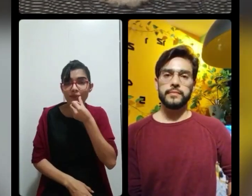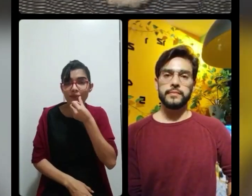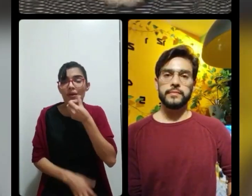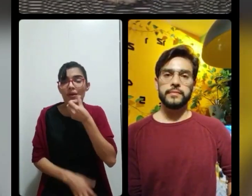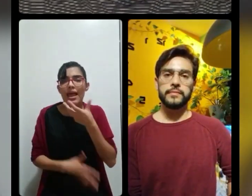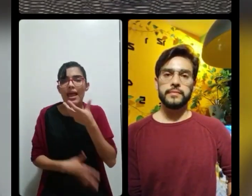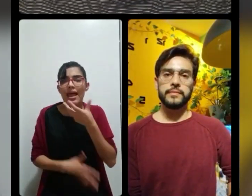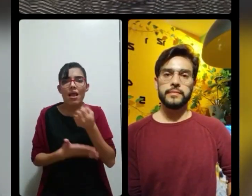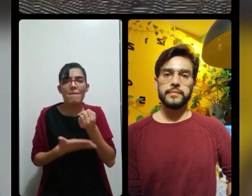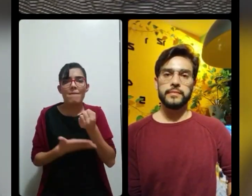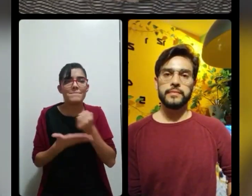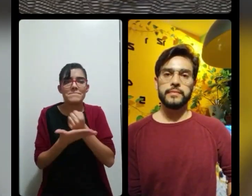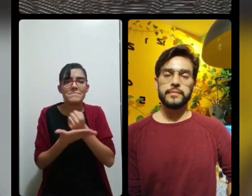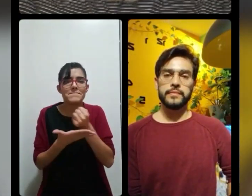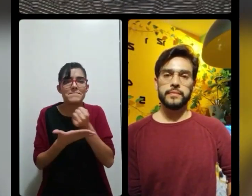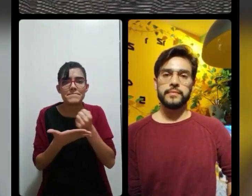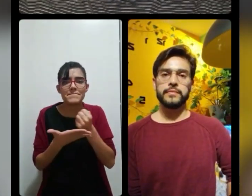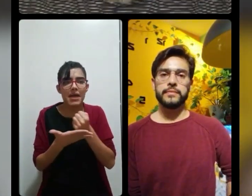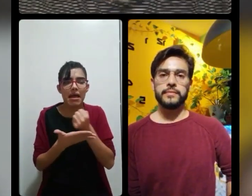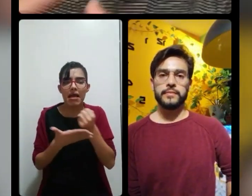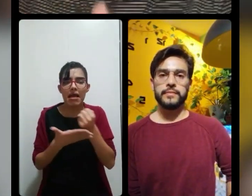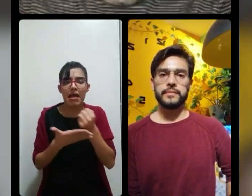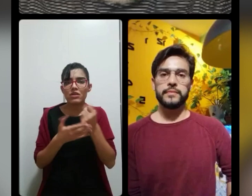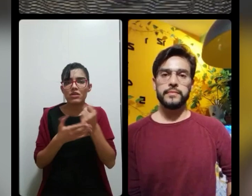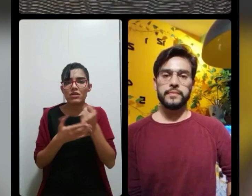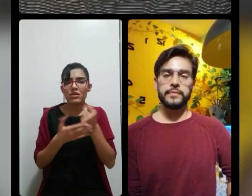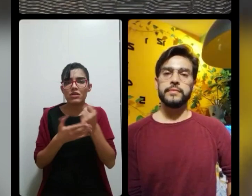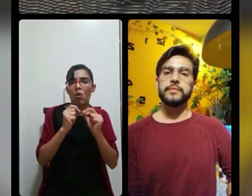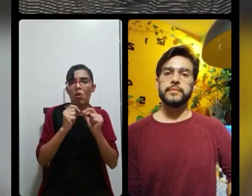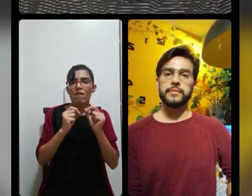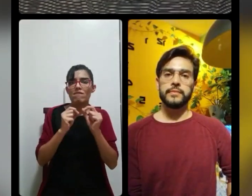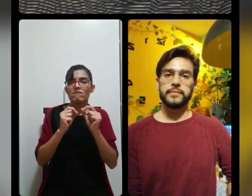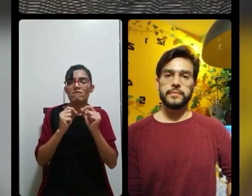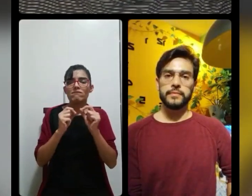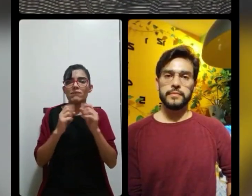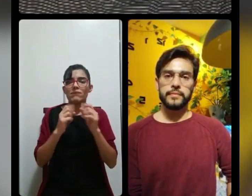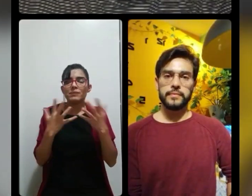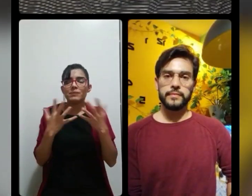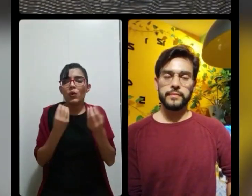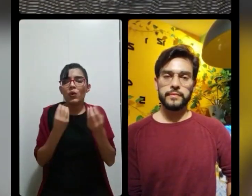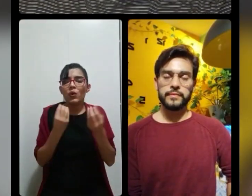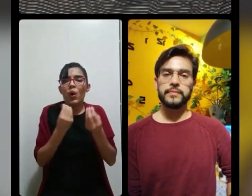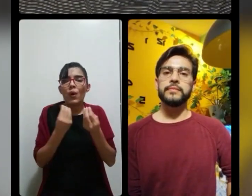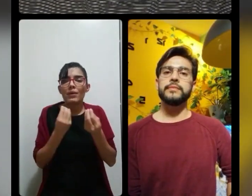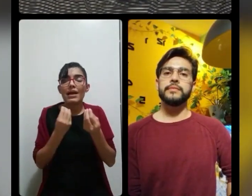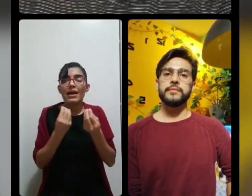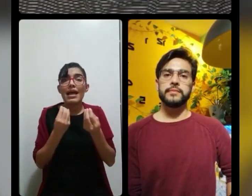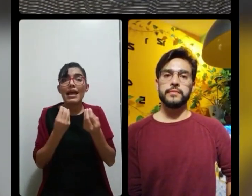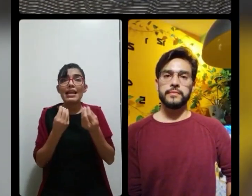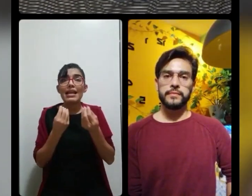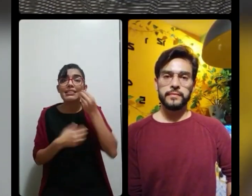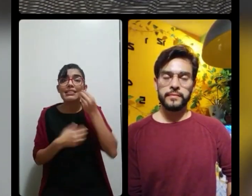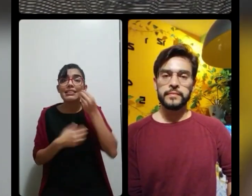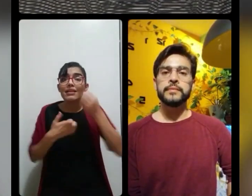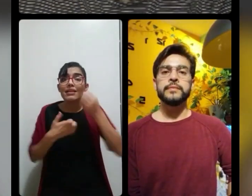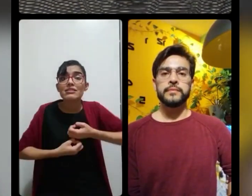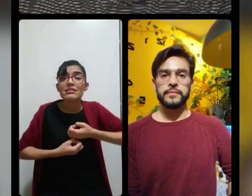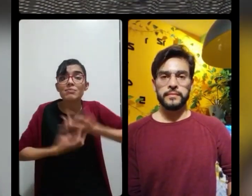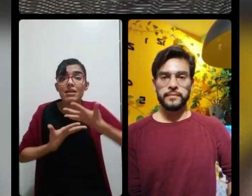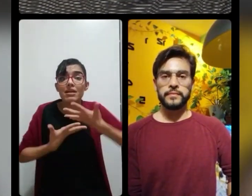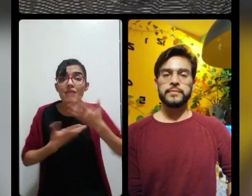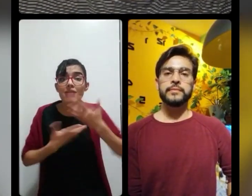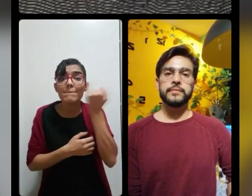que ele focaliza o gesto e a linguagem gestual com as suas contaminações naturais da própria vida. Eu acho que